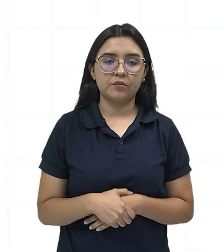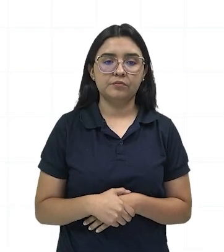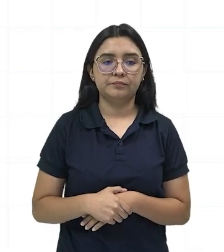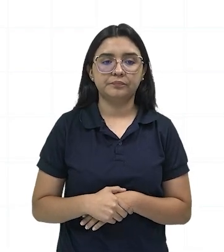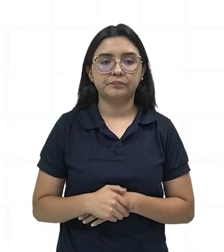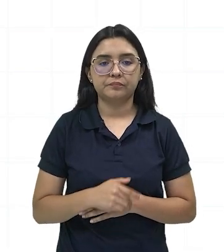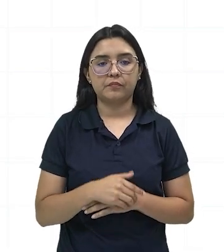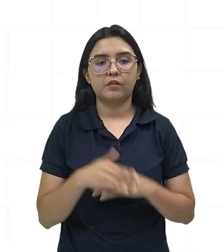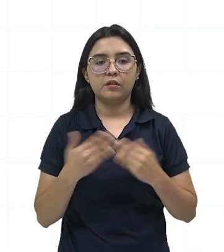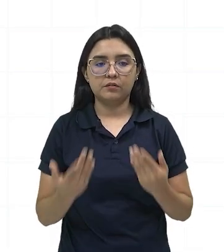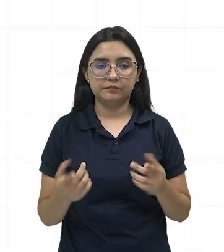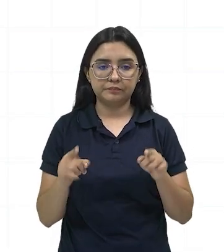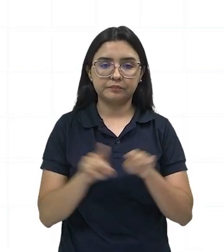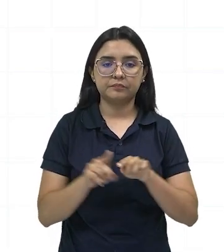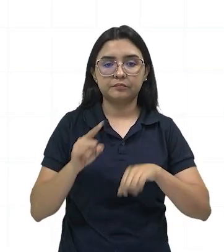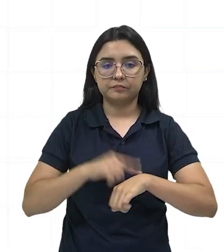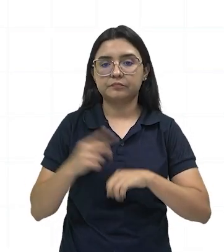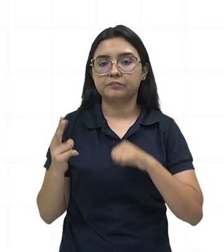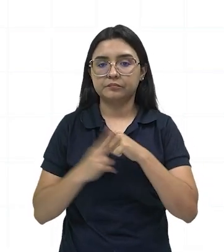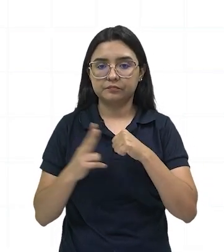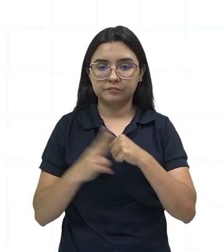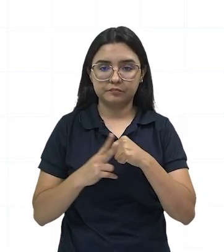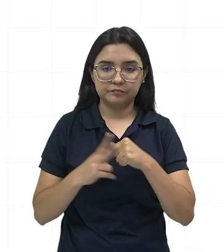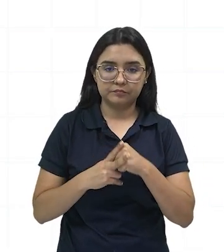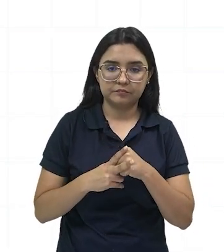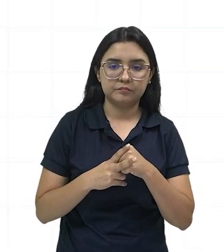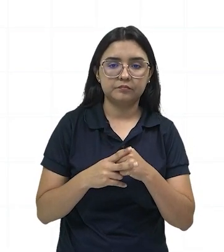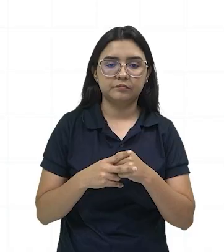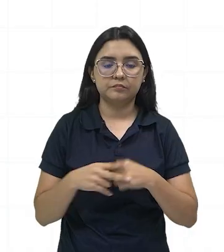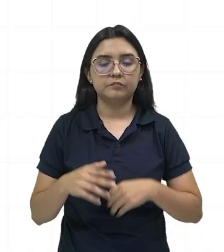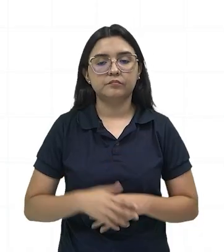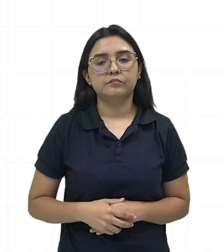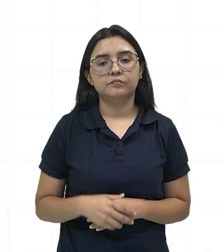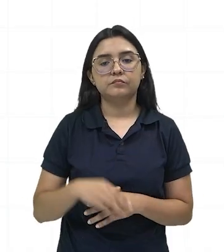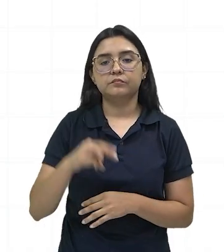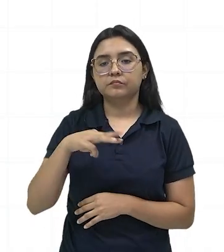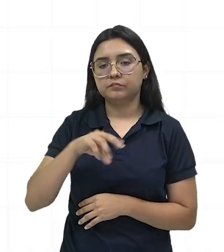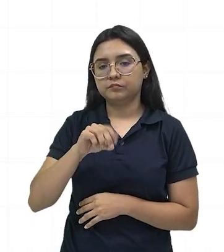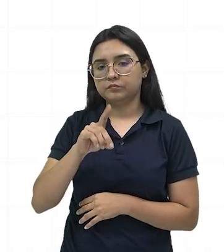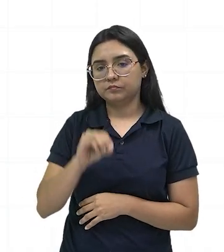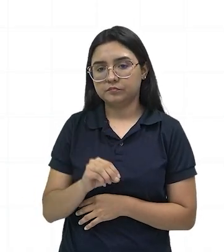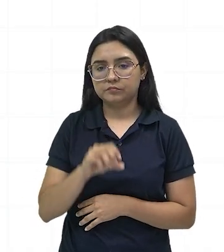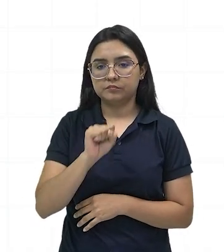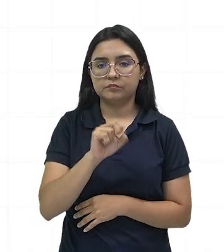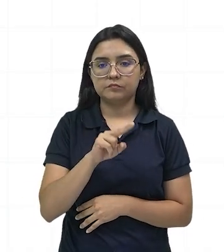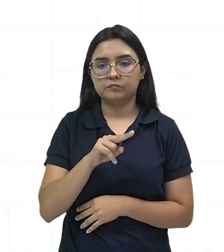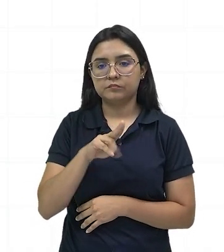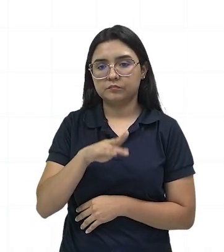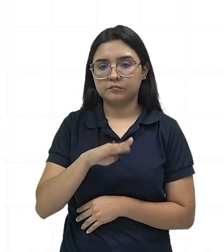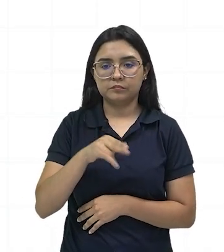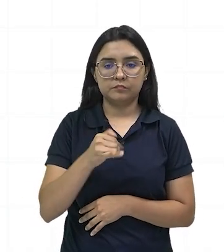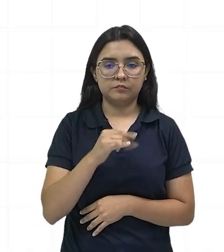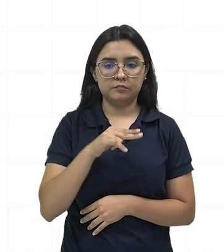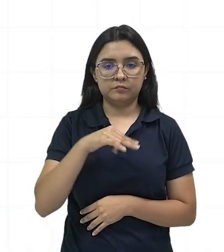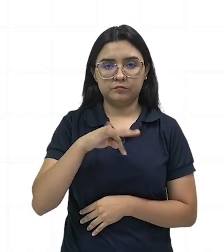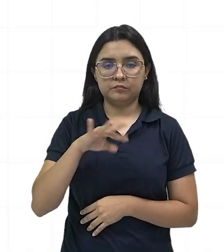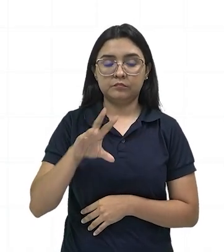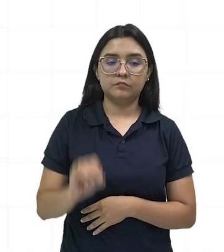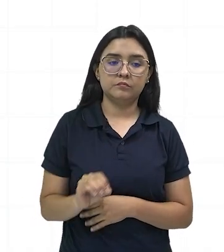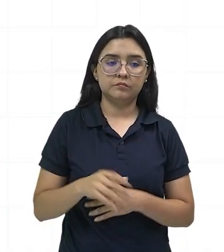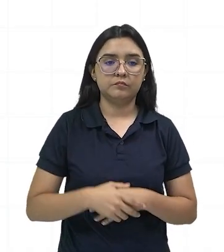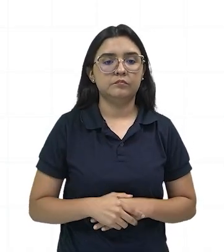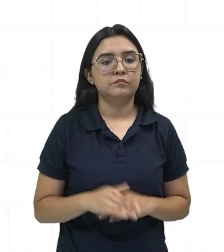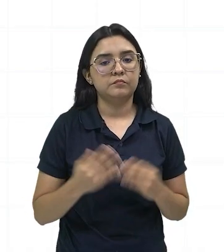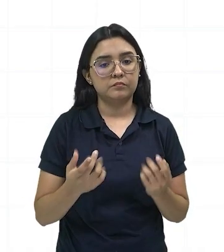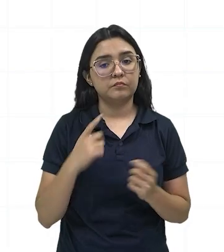Nos nossos tempos verbais do modo do subjuntivo que nós vimos, nós temos lá, no presente, a suposição de que a ação